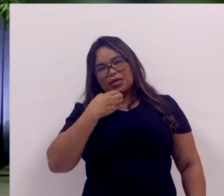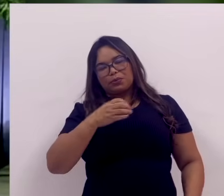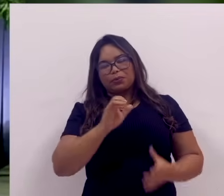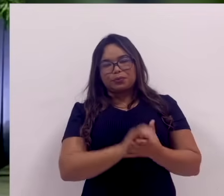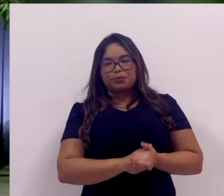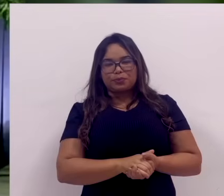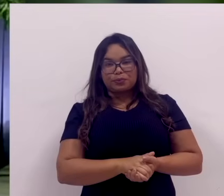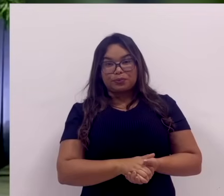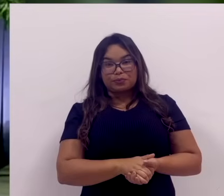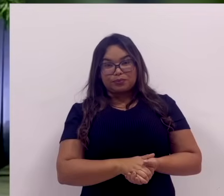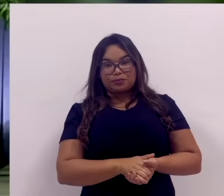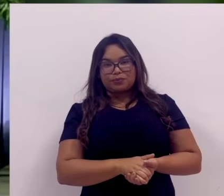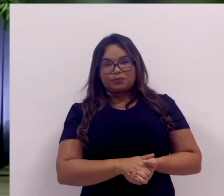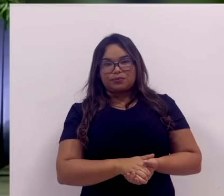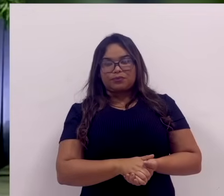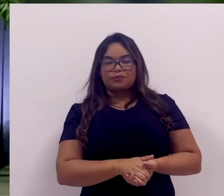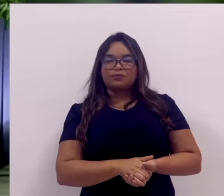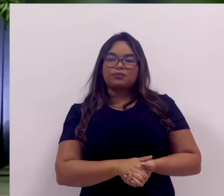dezembro.